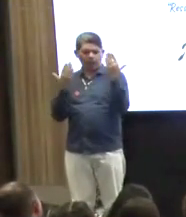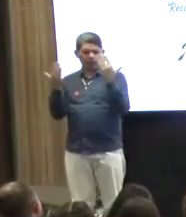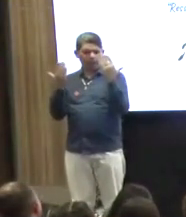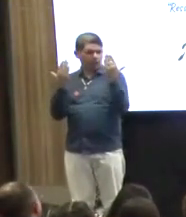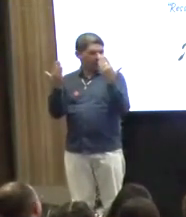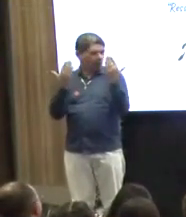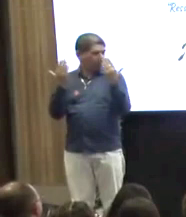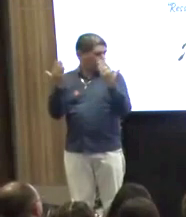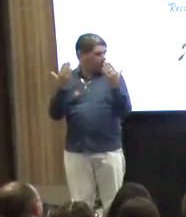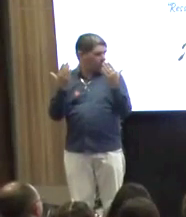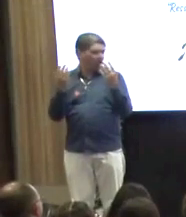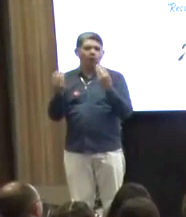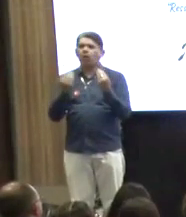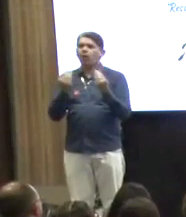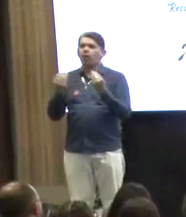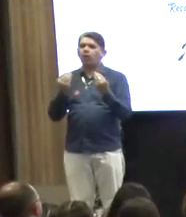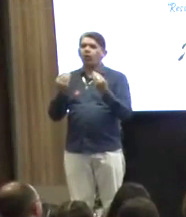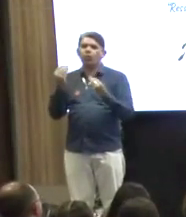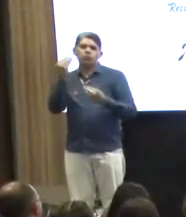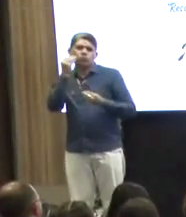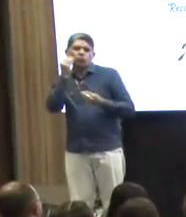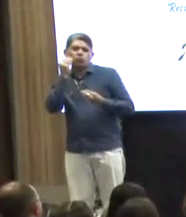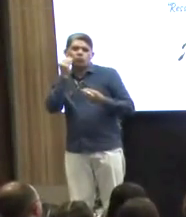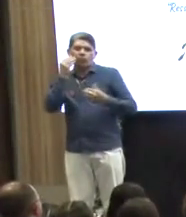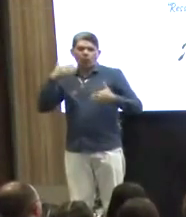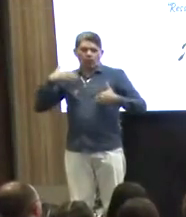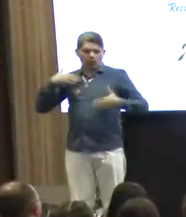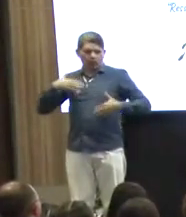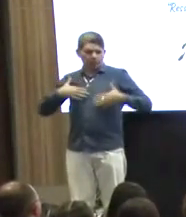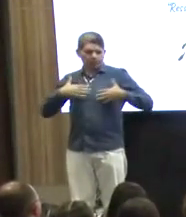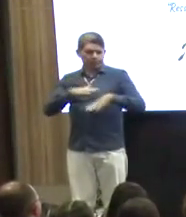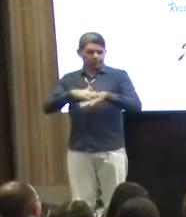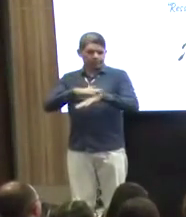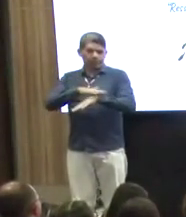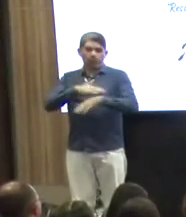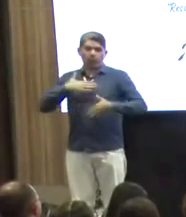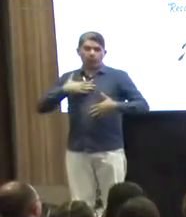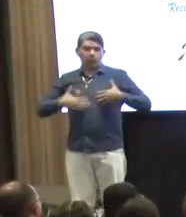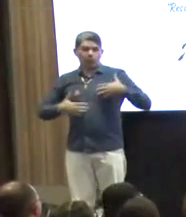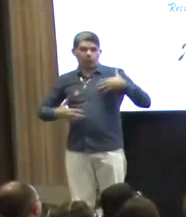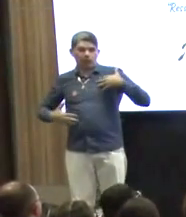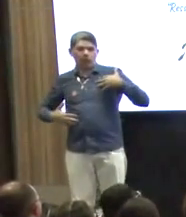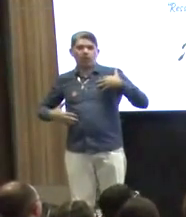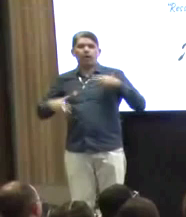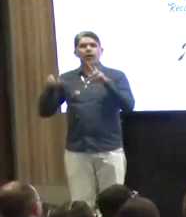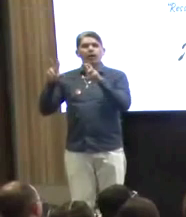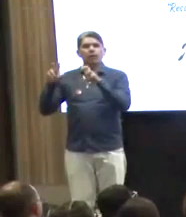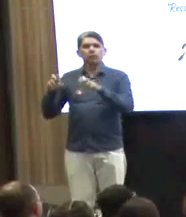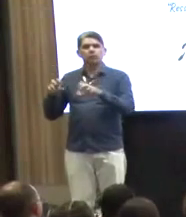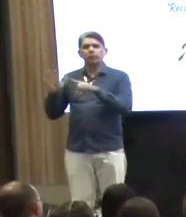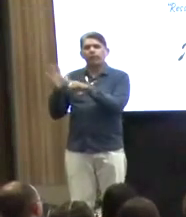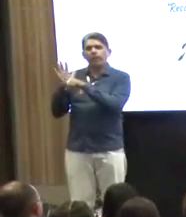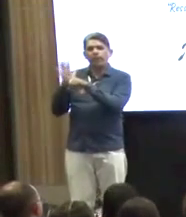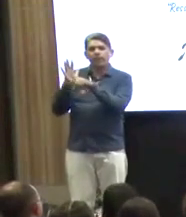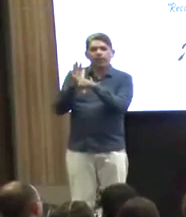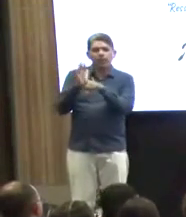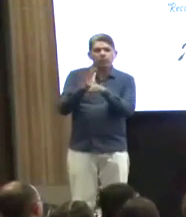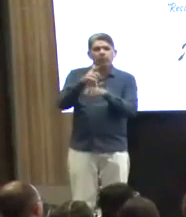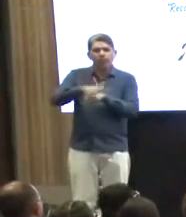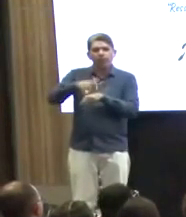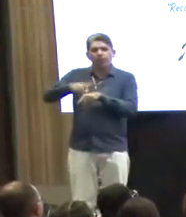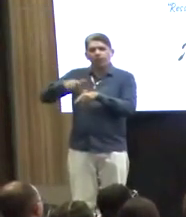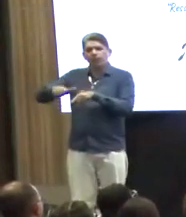se tocaram, se deram um beijo, se não deram um beijo, os assuntos que abordaram, etc. Eu vou perguntando, que mais?